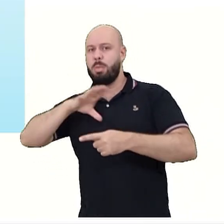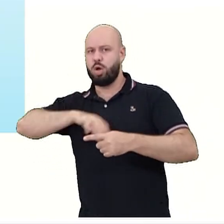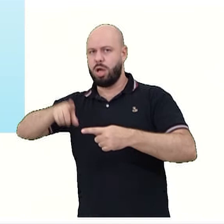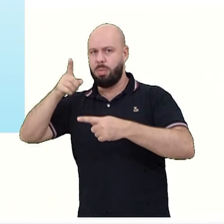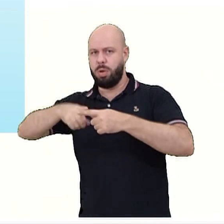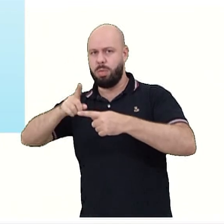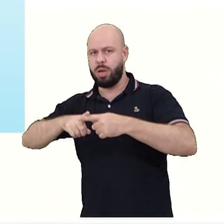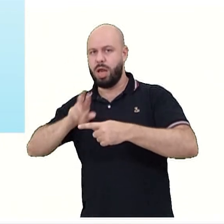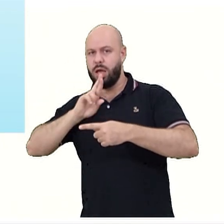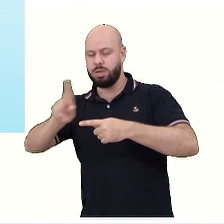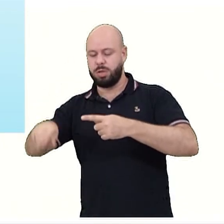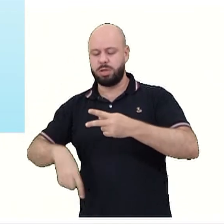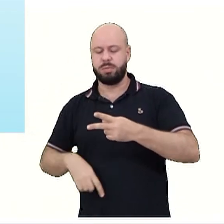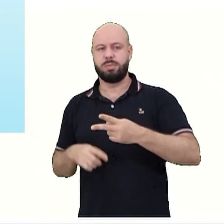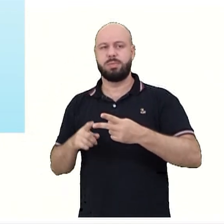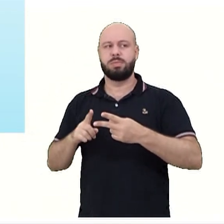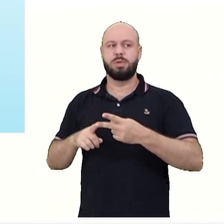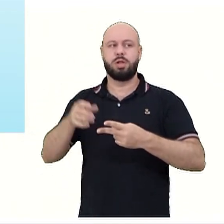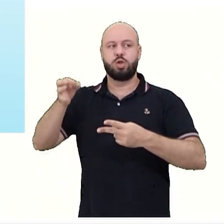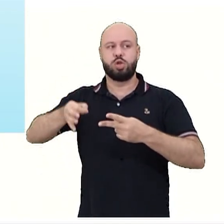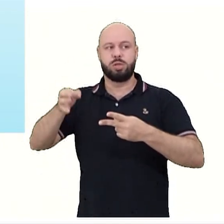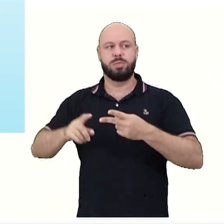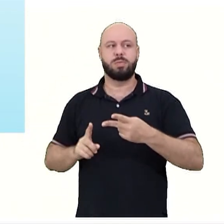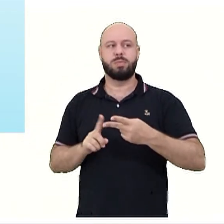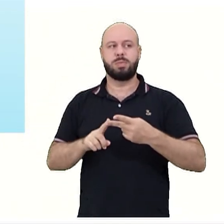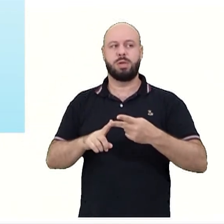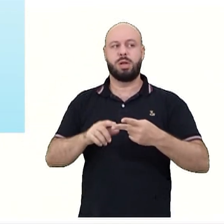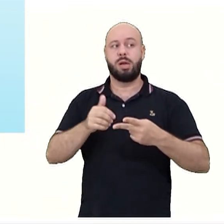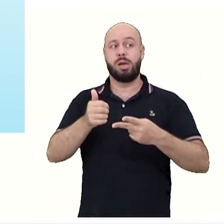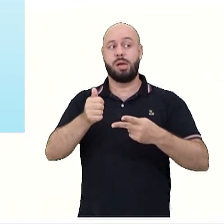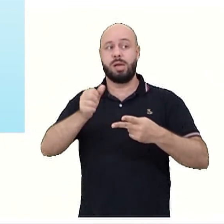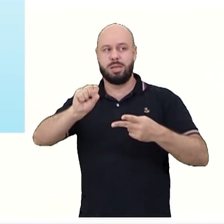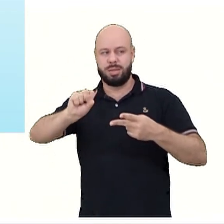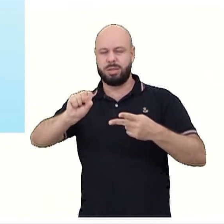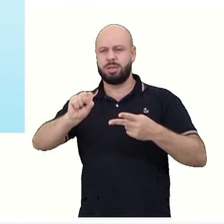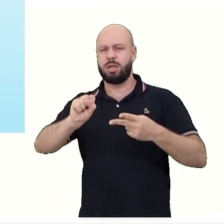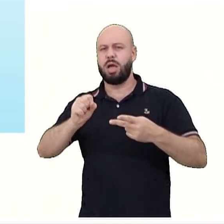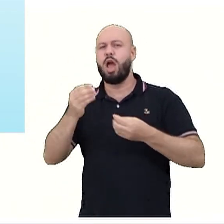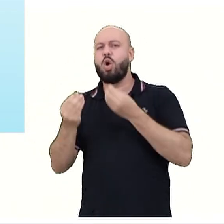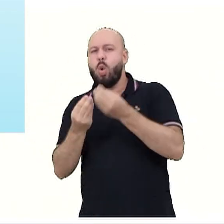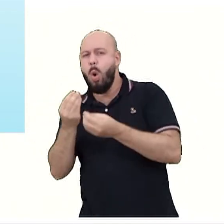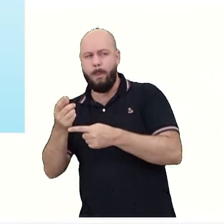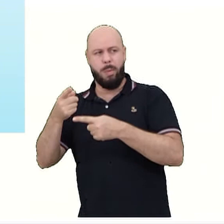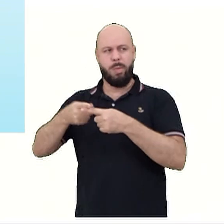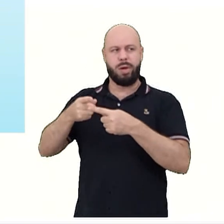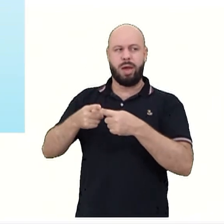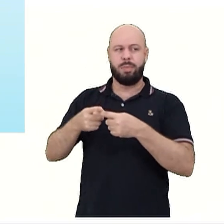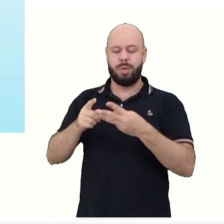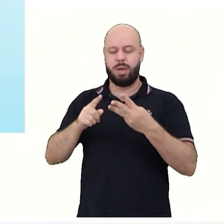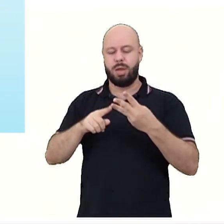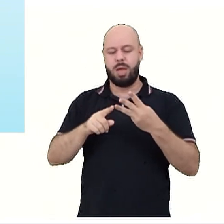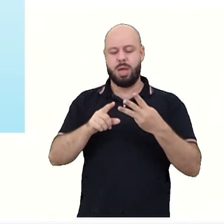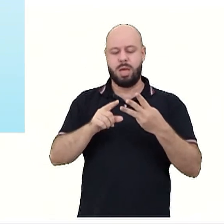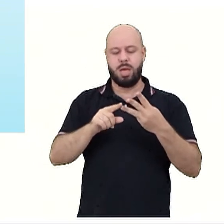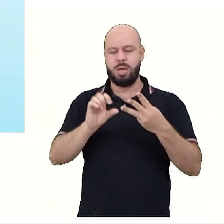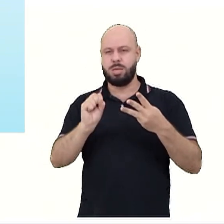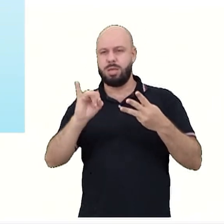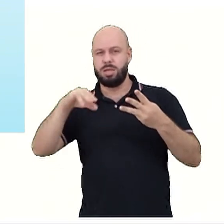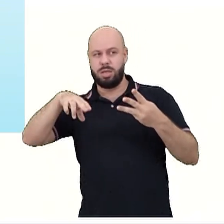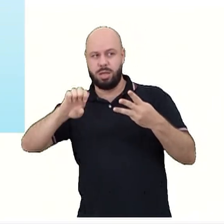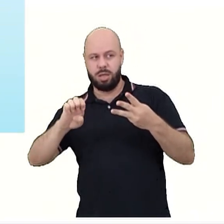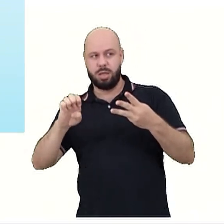nossa resposta, né, para justificar. As, né, como porquê. E since,